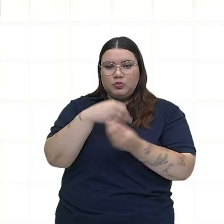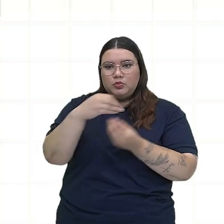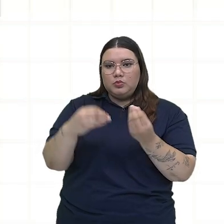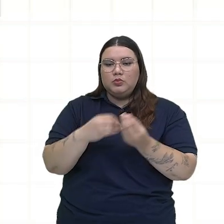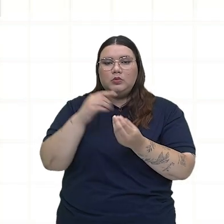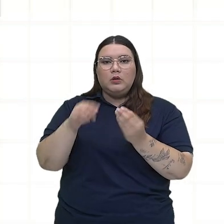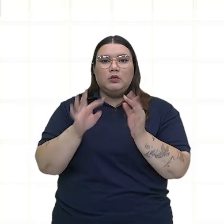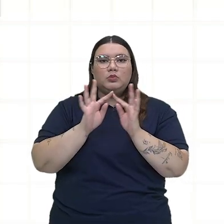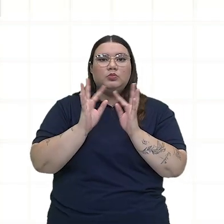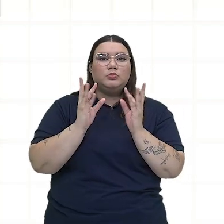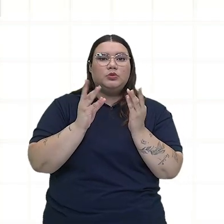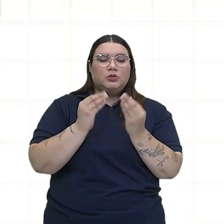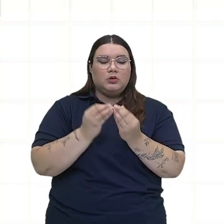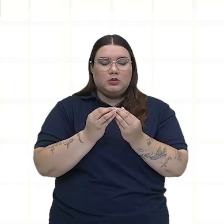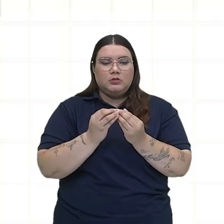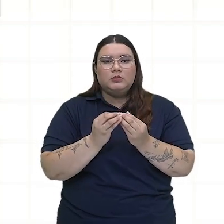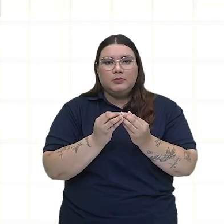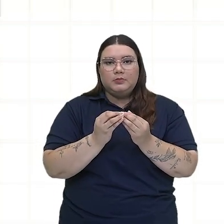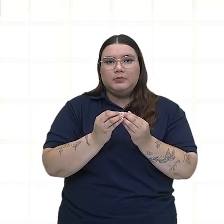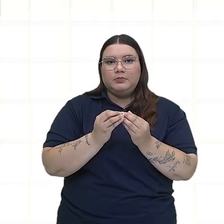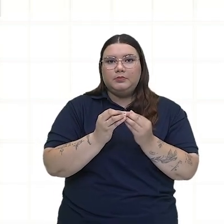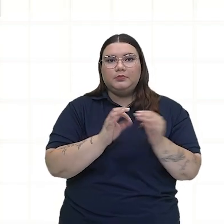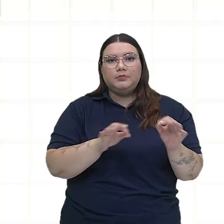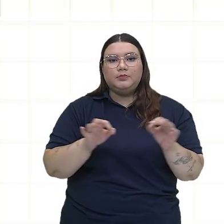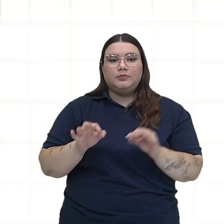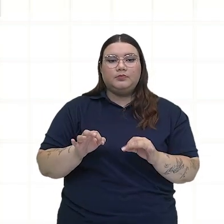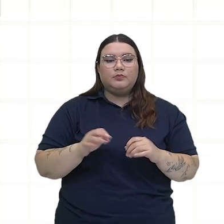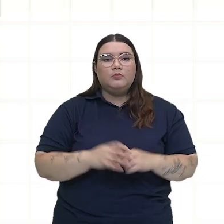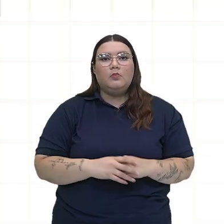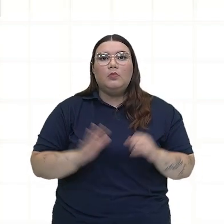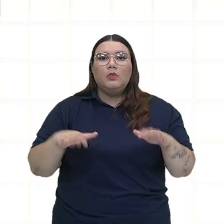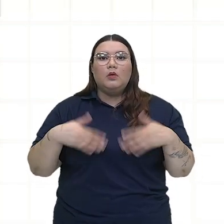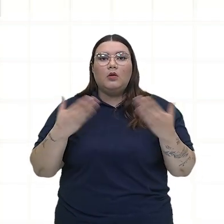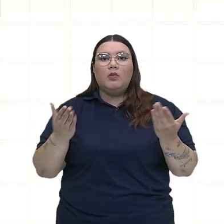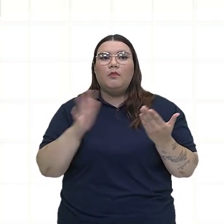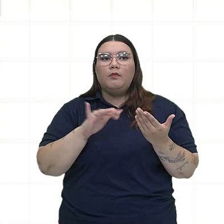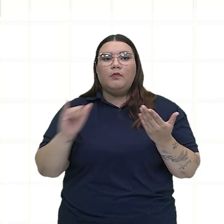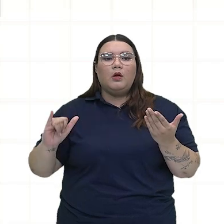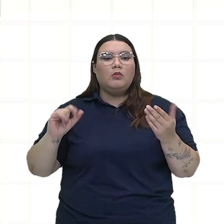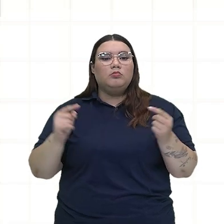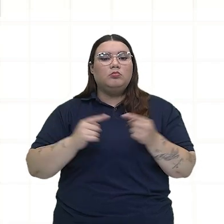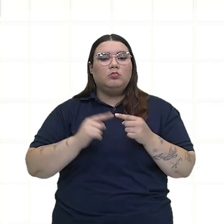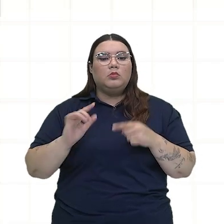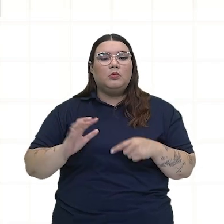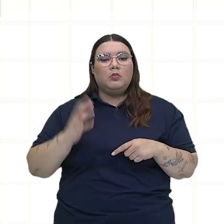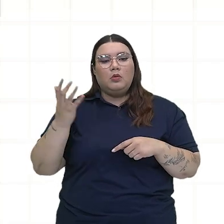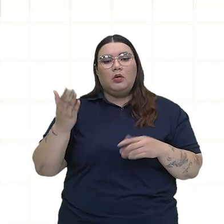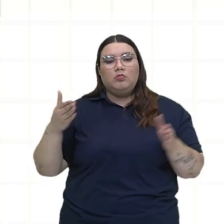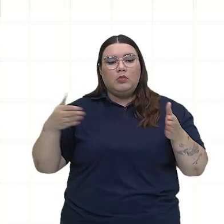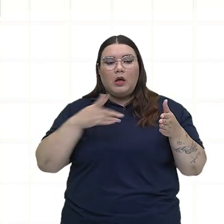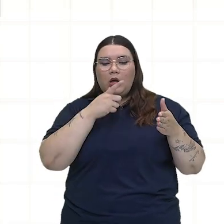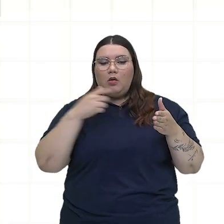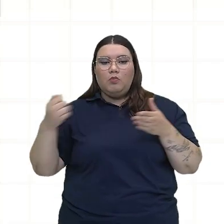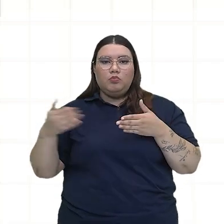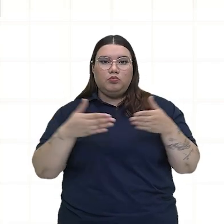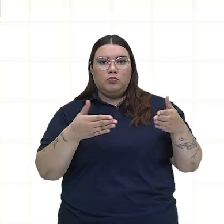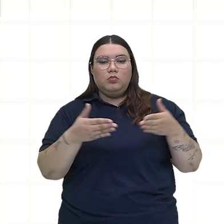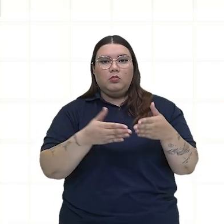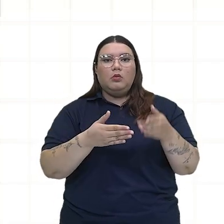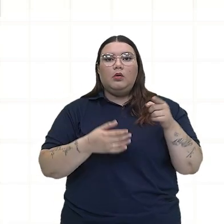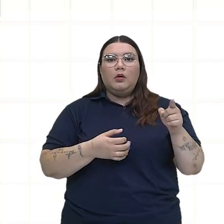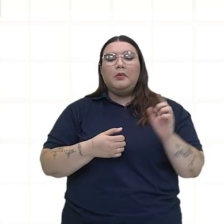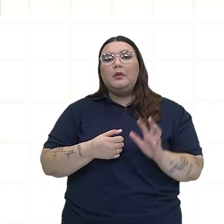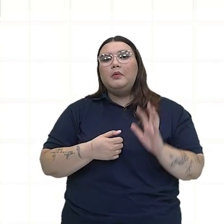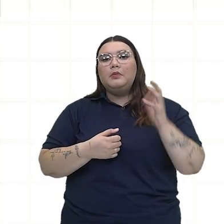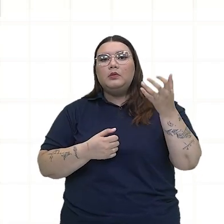desse fertilizante e parte desses defensivos. E eles vão parar onde? Em algum curso d'água. Nesse curso